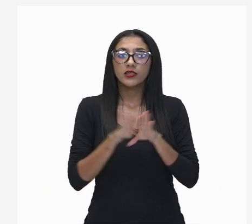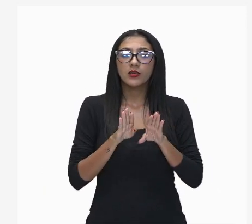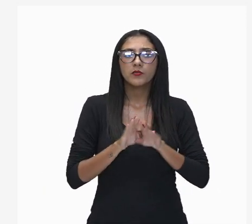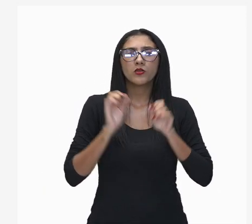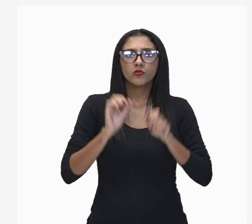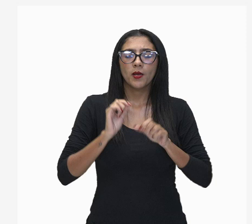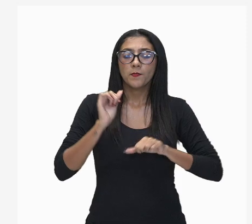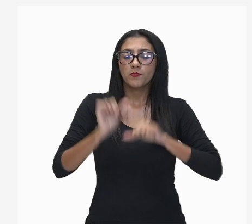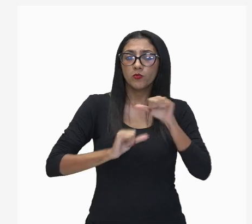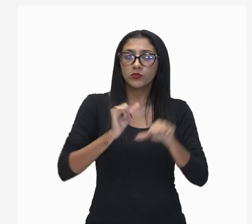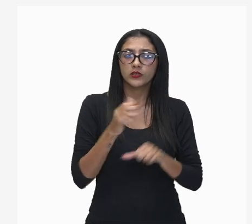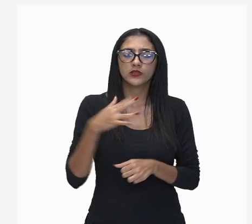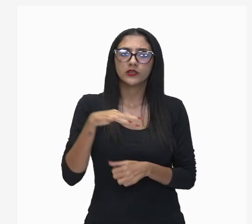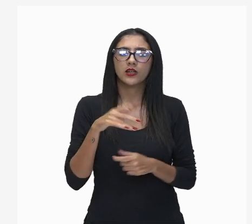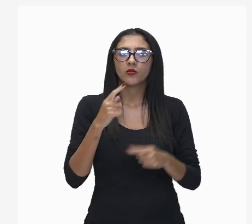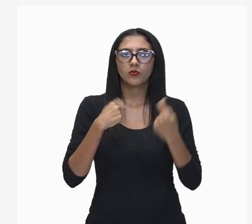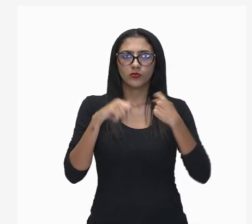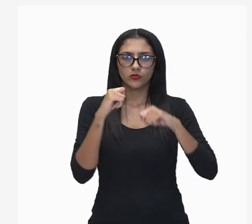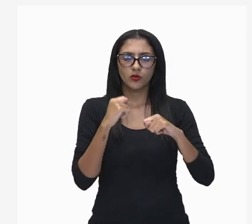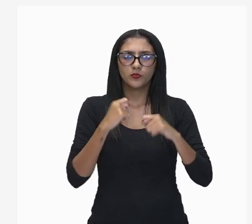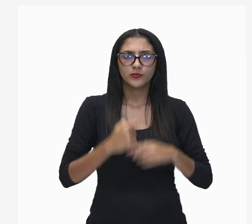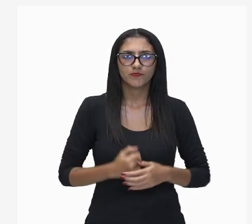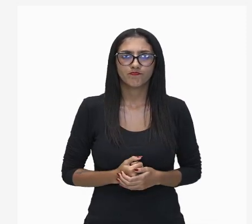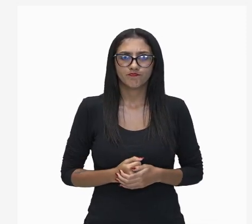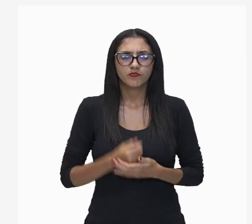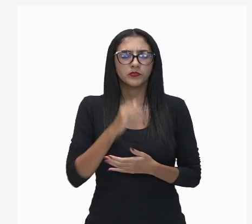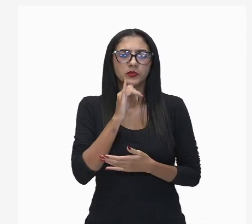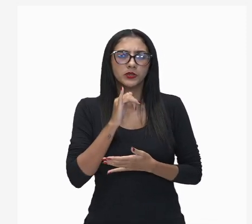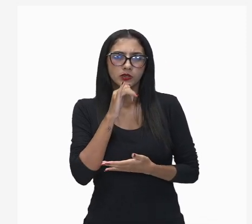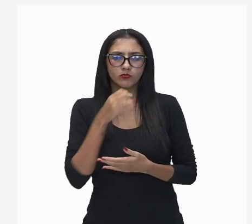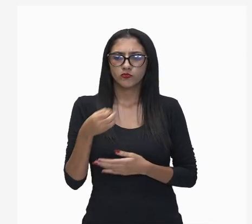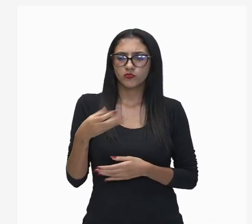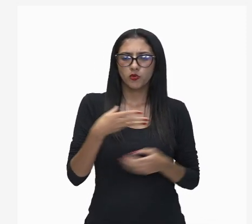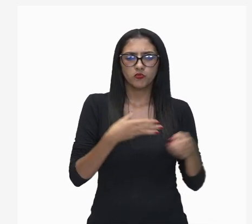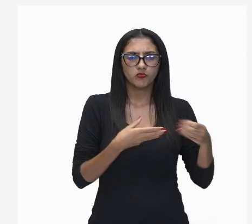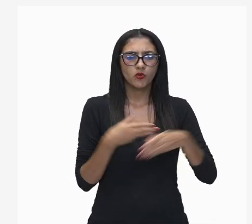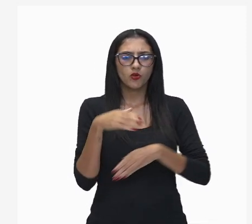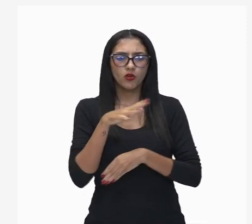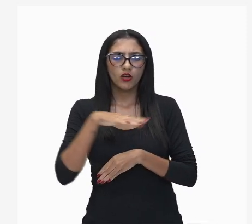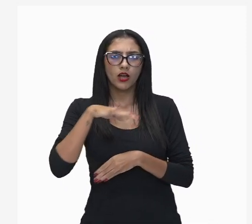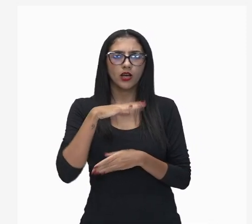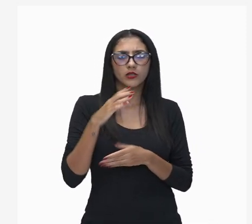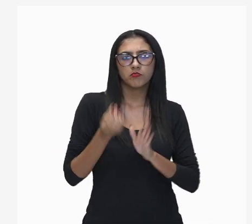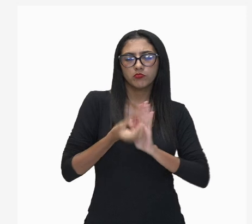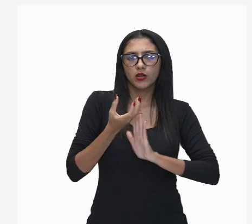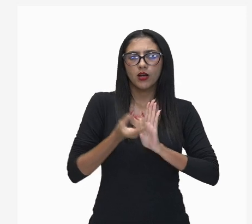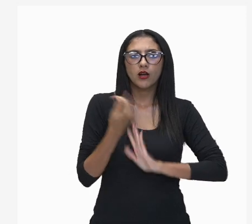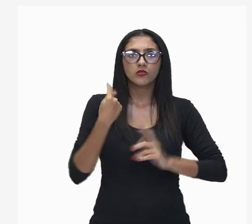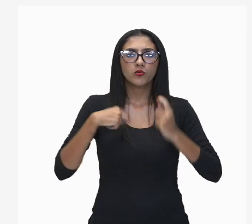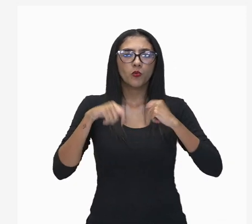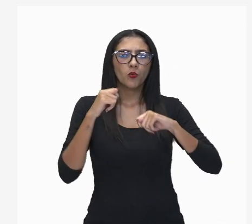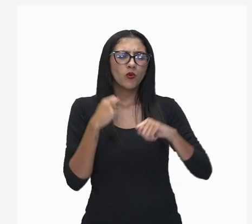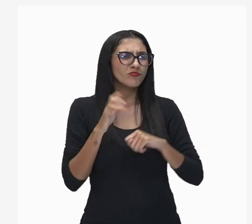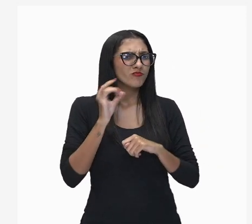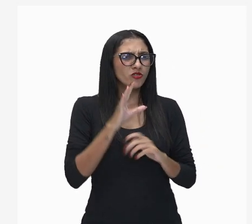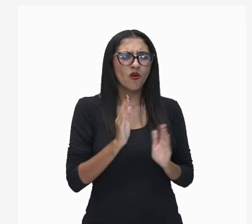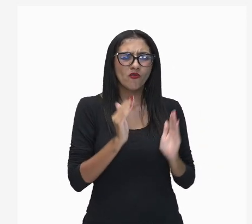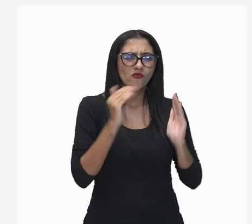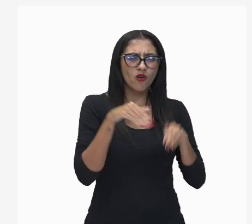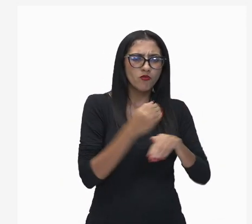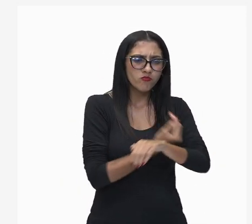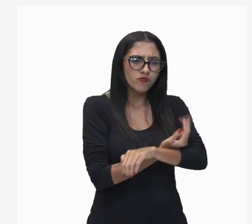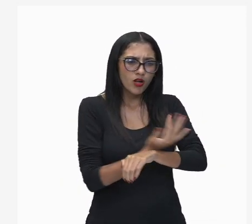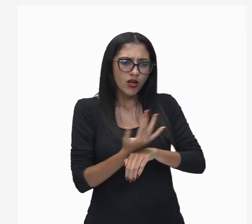por exemplo, justamente trazer ali inovações para a produção econômica e sair do setor agrário e ir para o